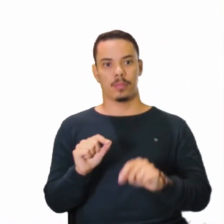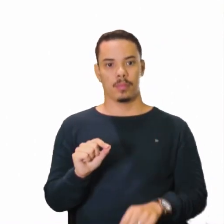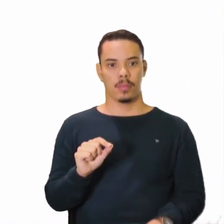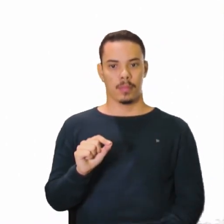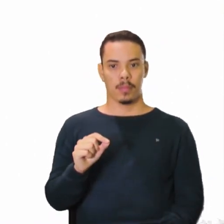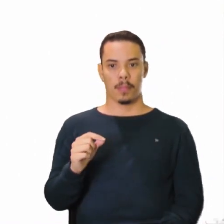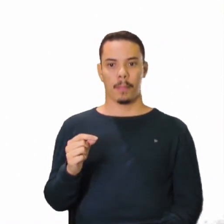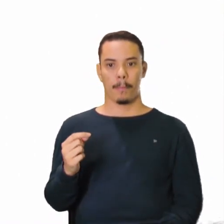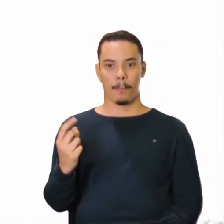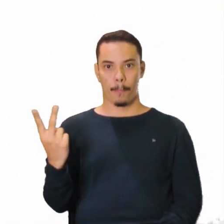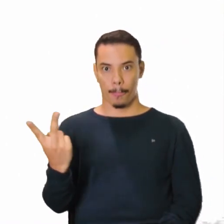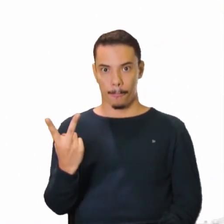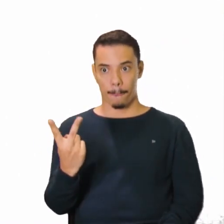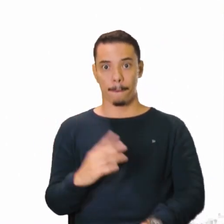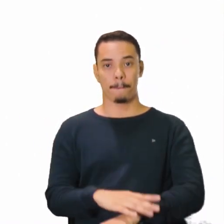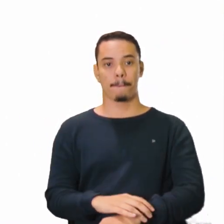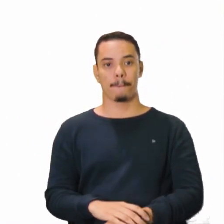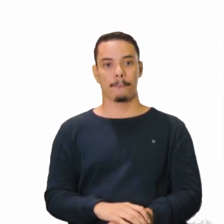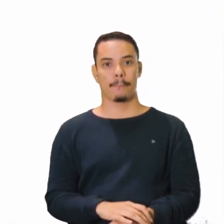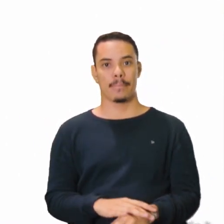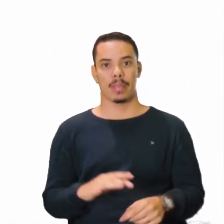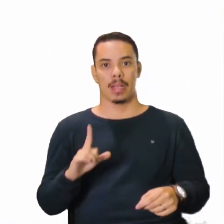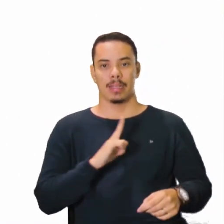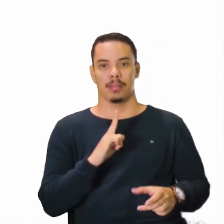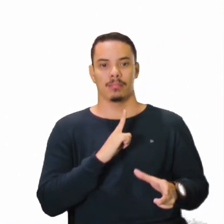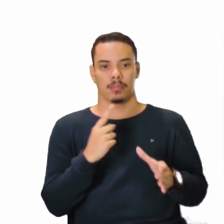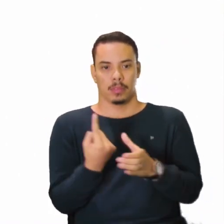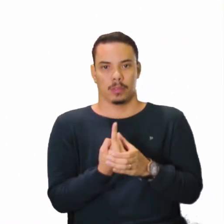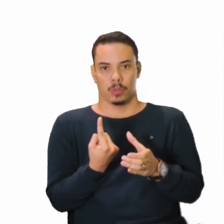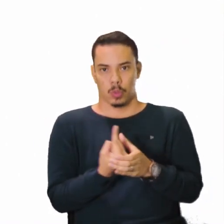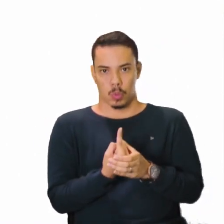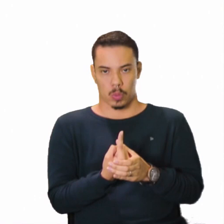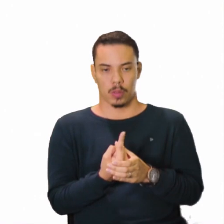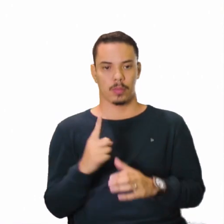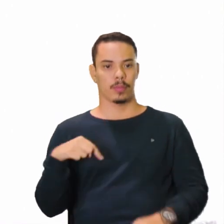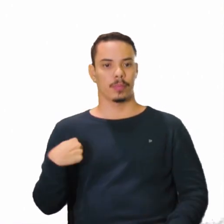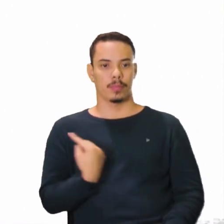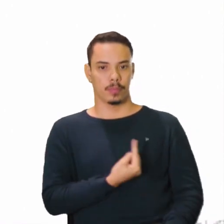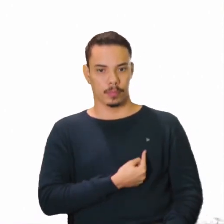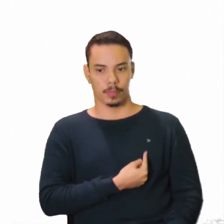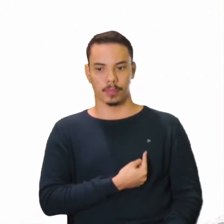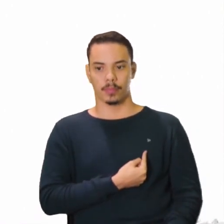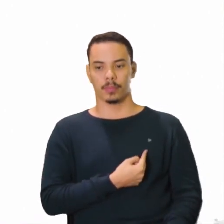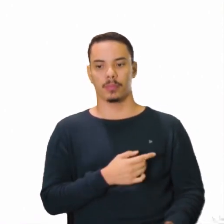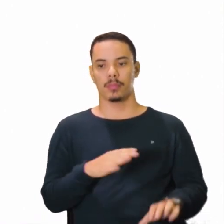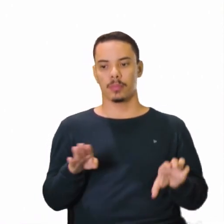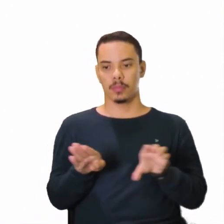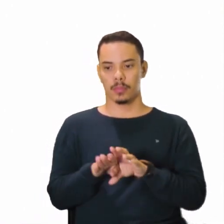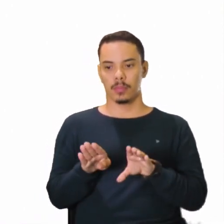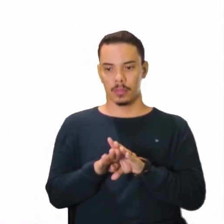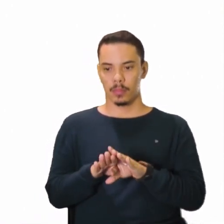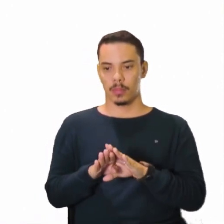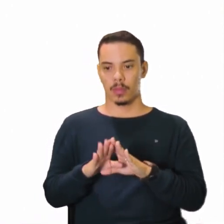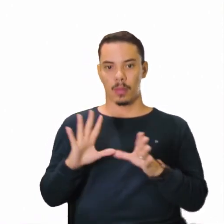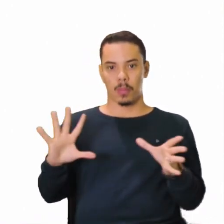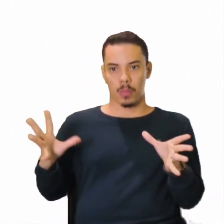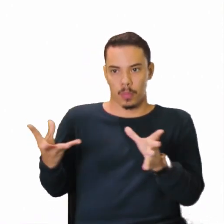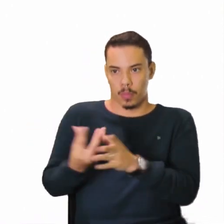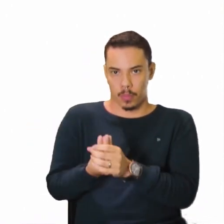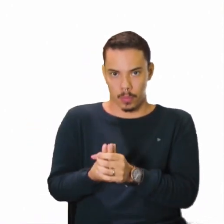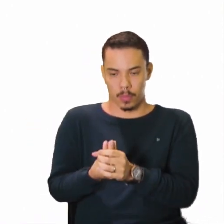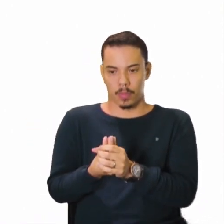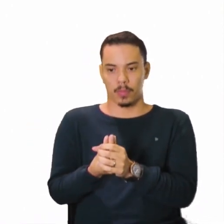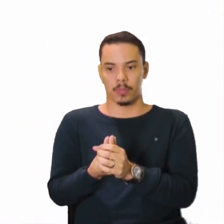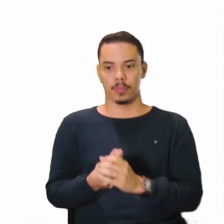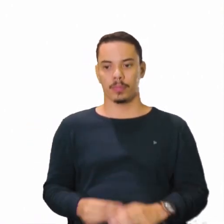tu, ele estarão no singular, nós, vós, eles no plural.